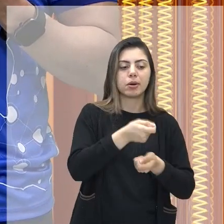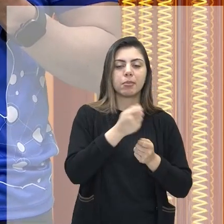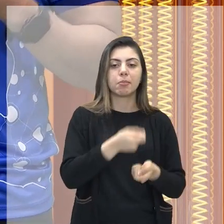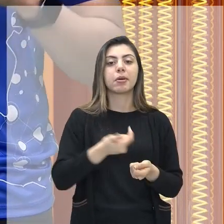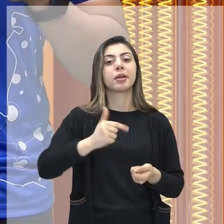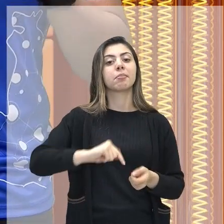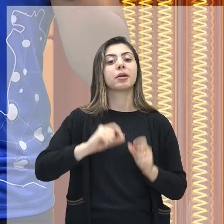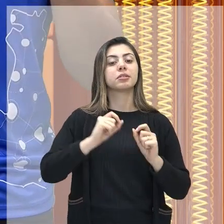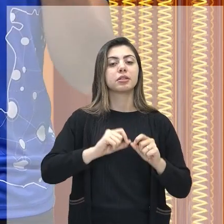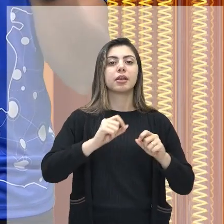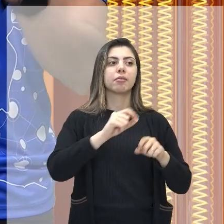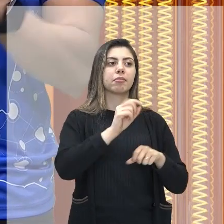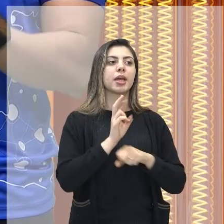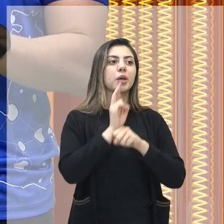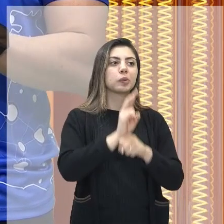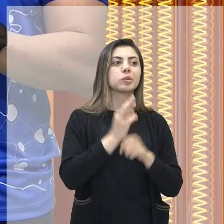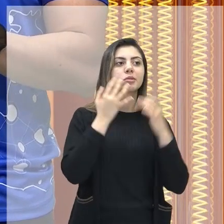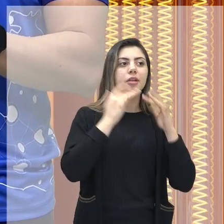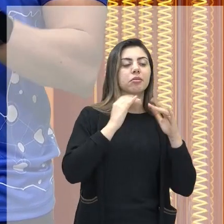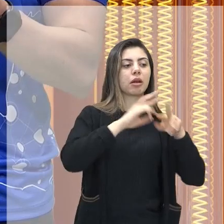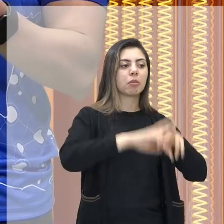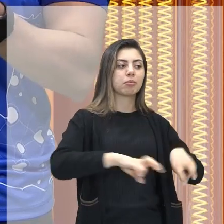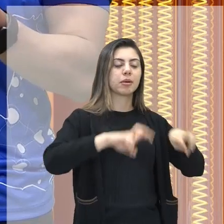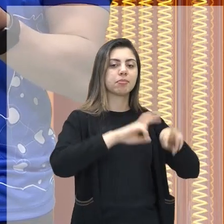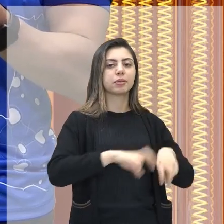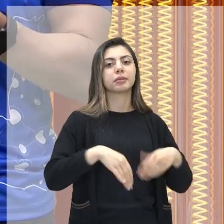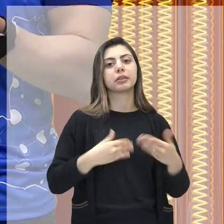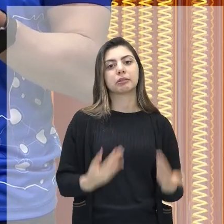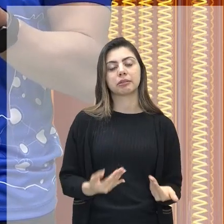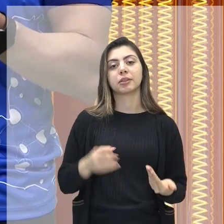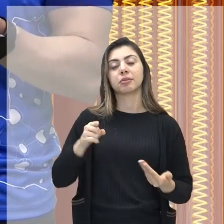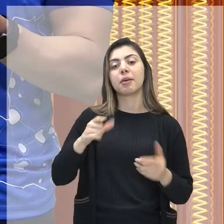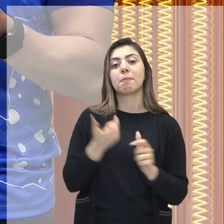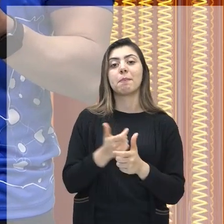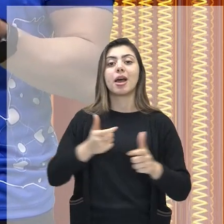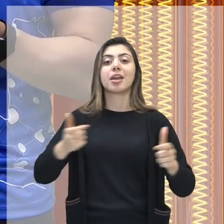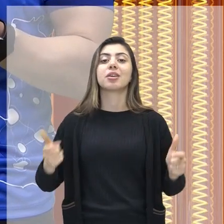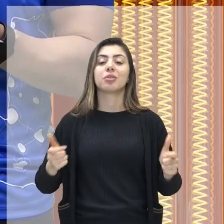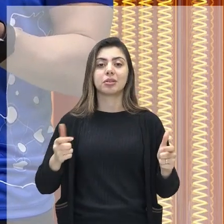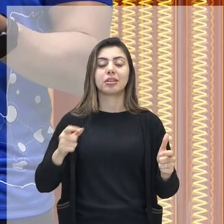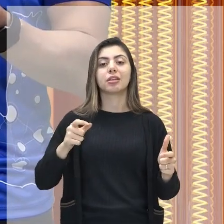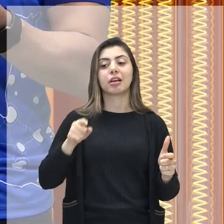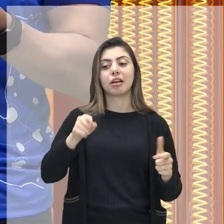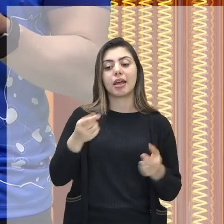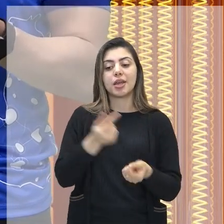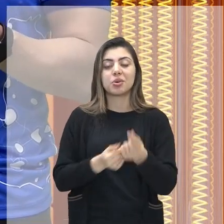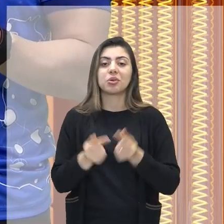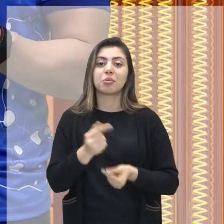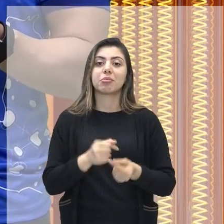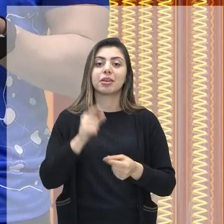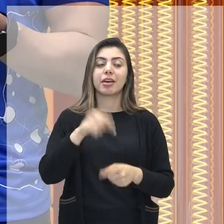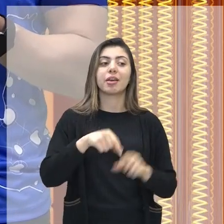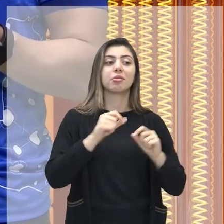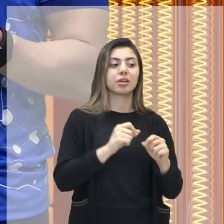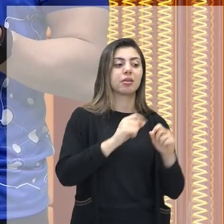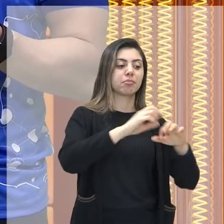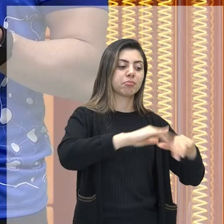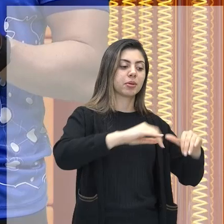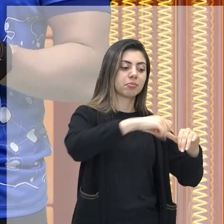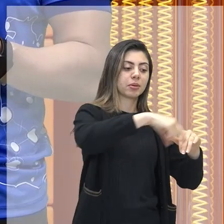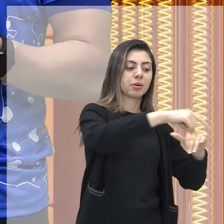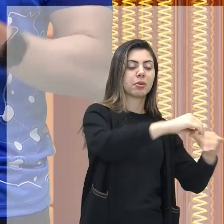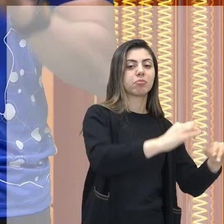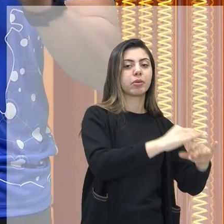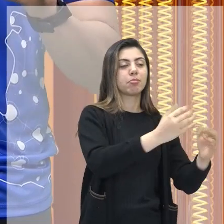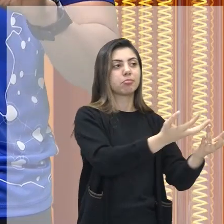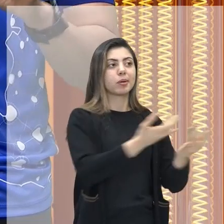extrativismo. Então, boa parte da economia africana ainda está pautada no setor primário, nas atividades de agricultura, pecuária e